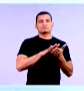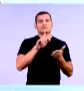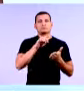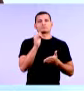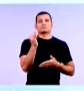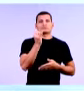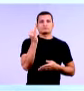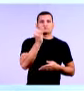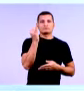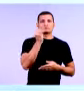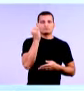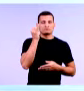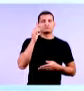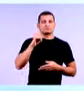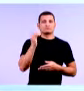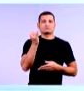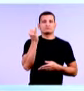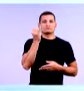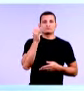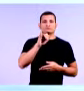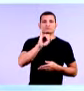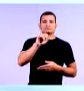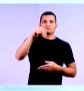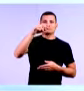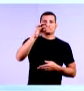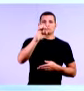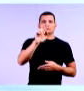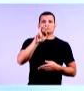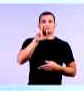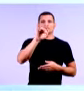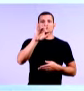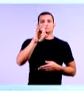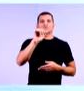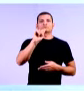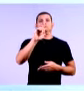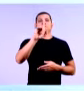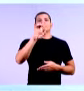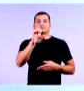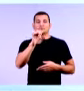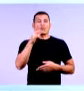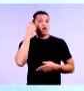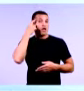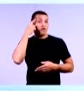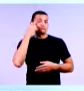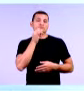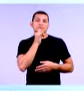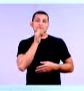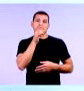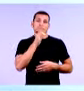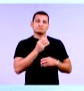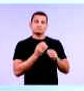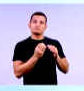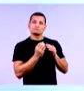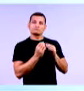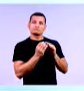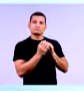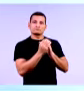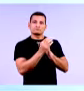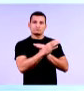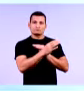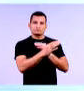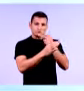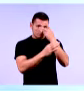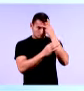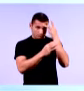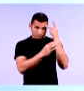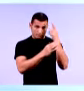requisito fundamental. Por quê? Você imagina o seguinte, numa transmissão, se você manda um arquivo para uma outra